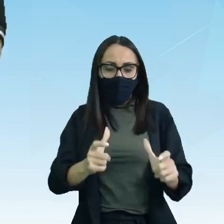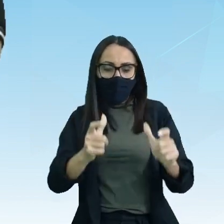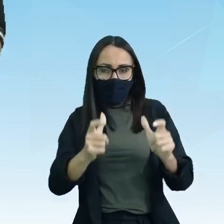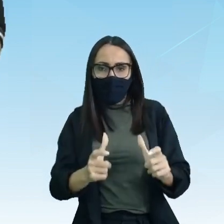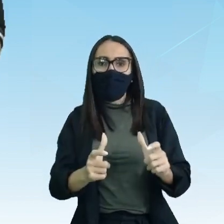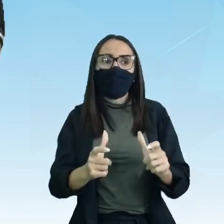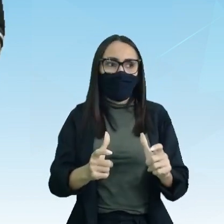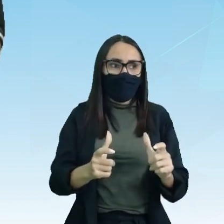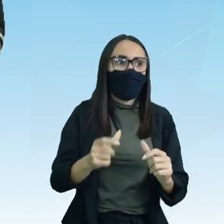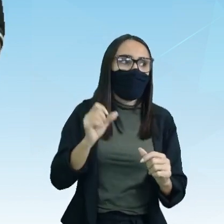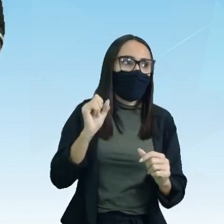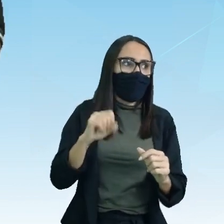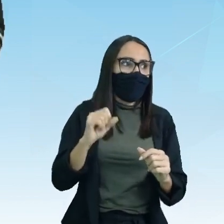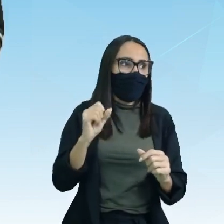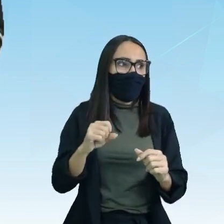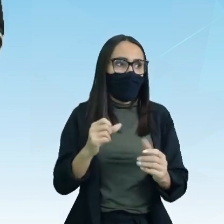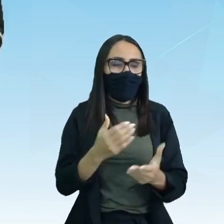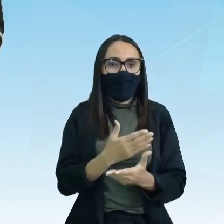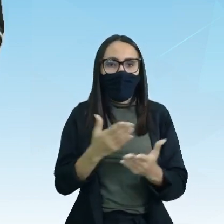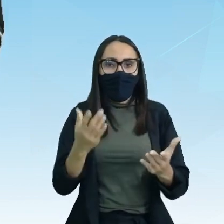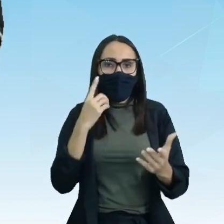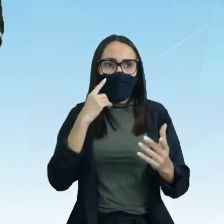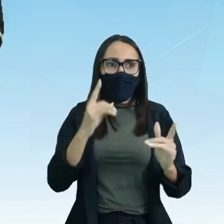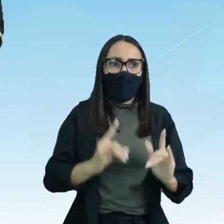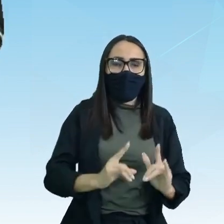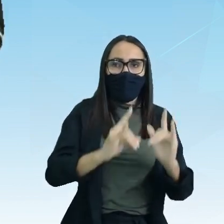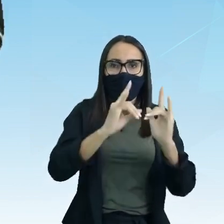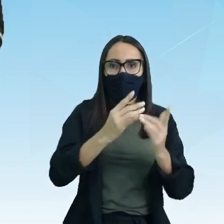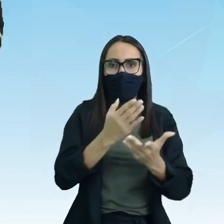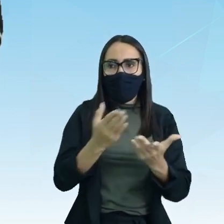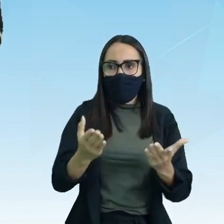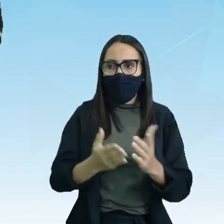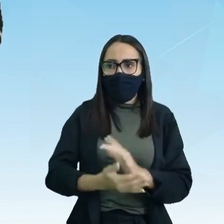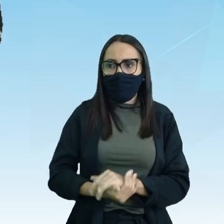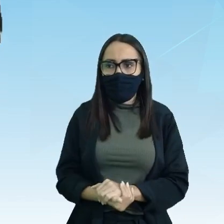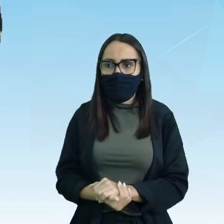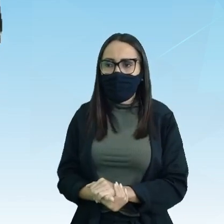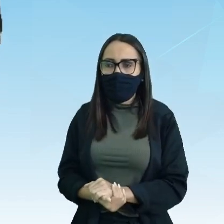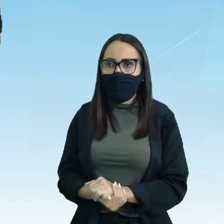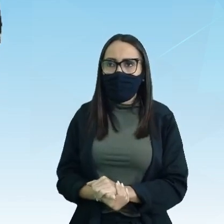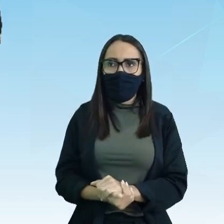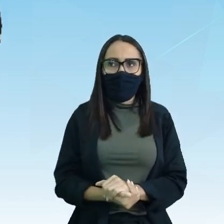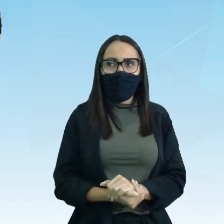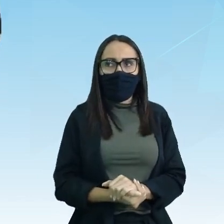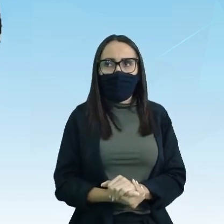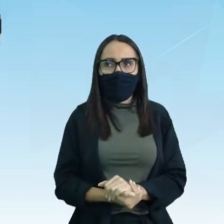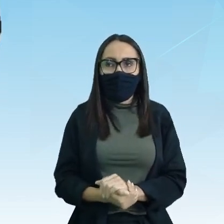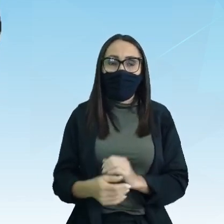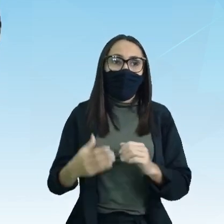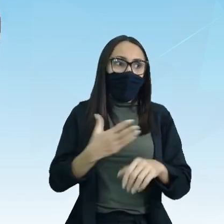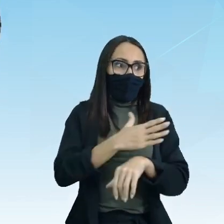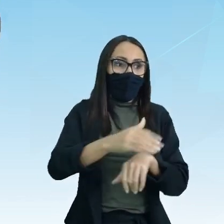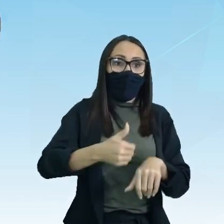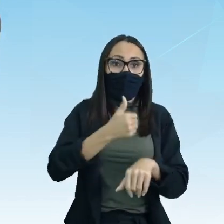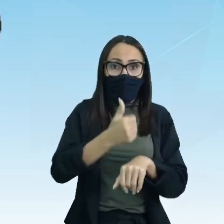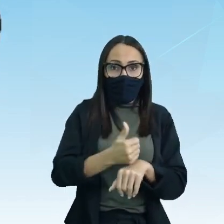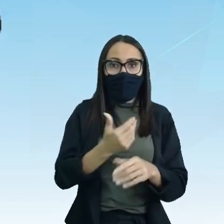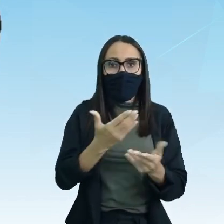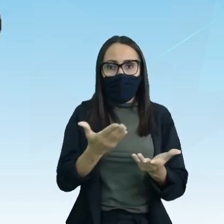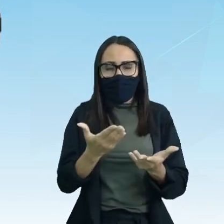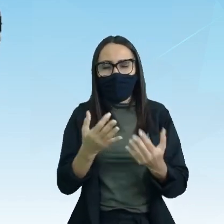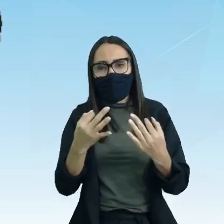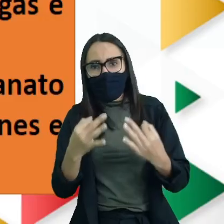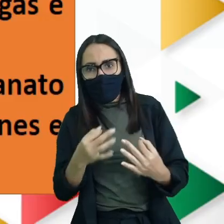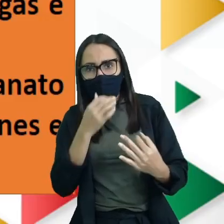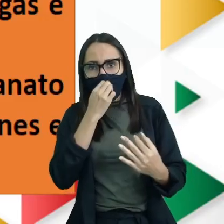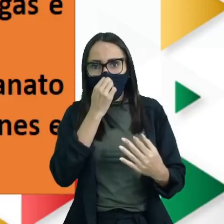como você falou, junto ao prédio tal, nesse caso, o Mercado São José. Aí veja, Praça do Mercado, no bairro de São